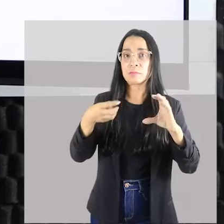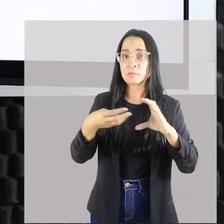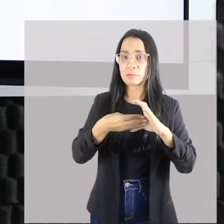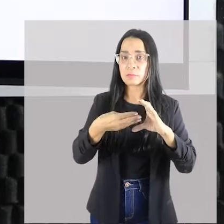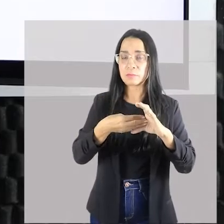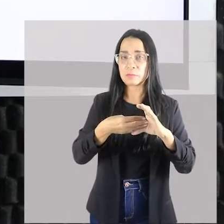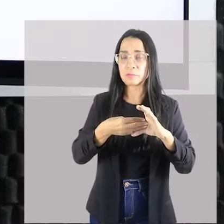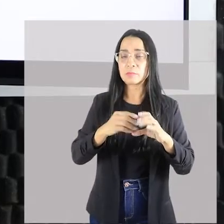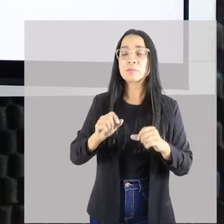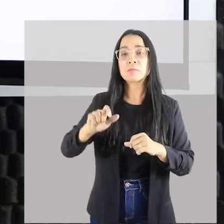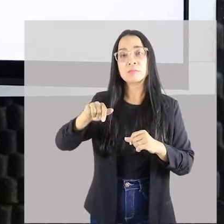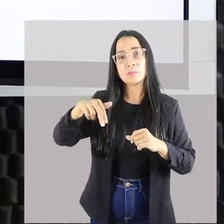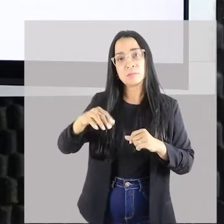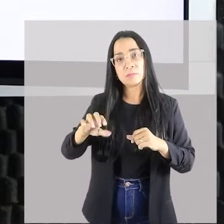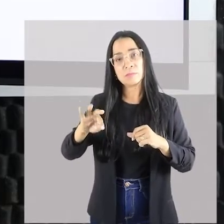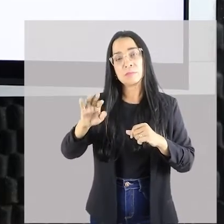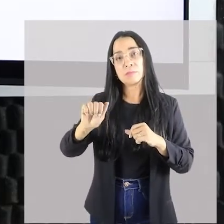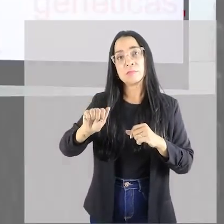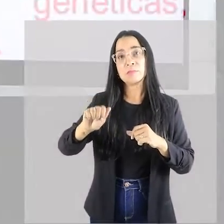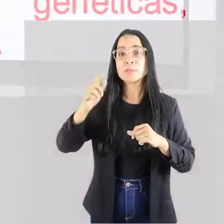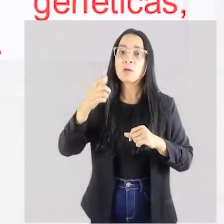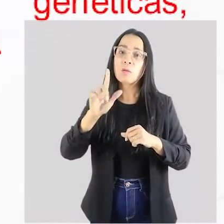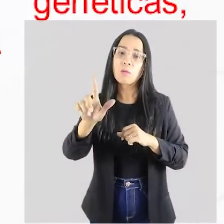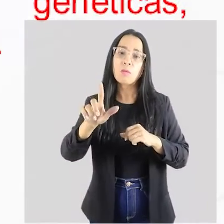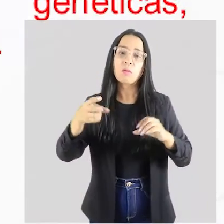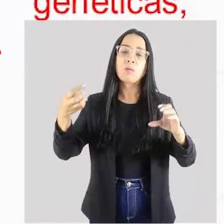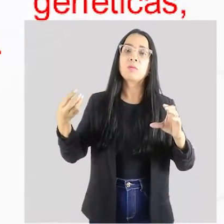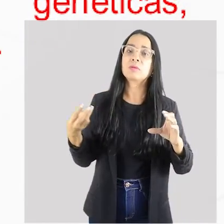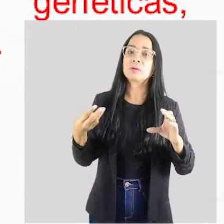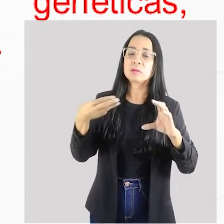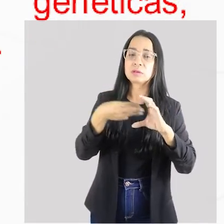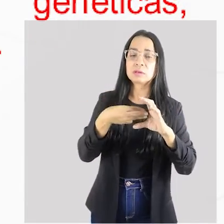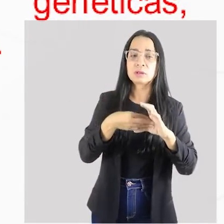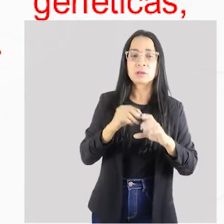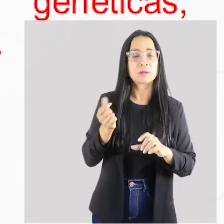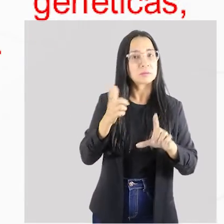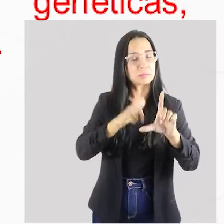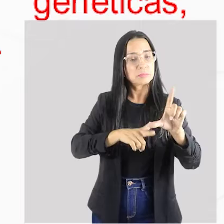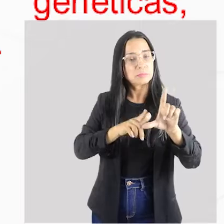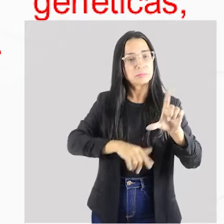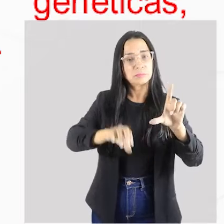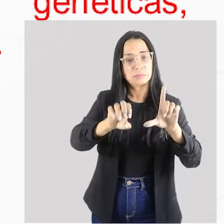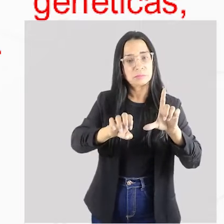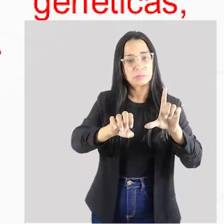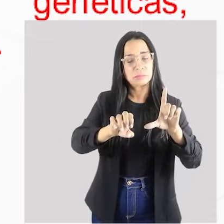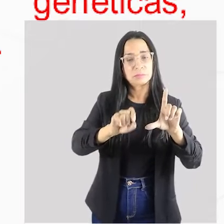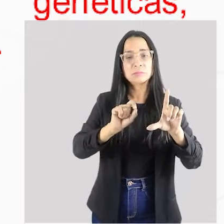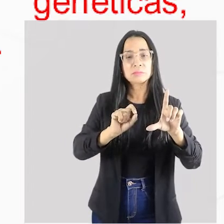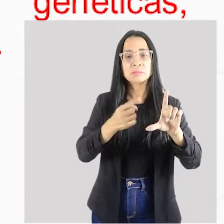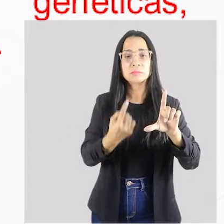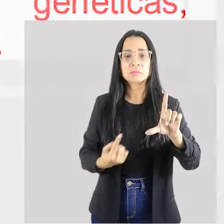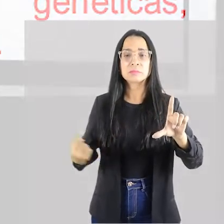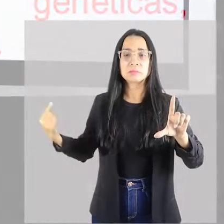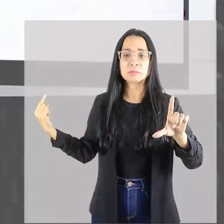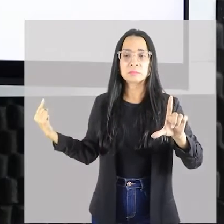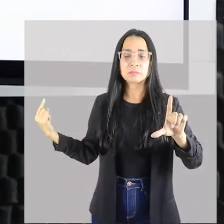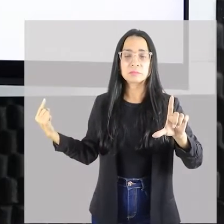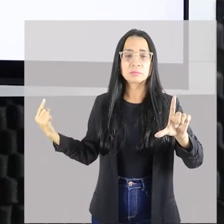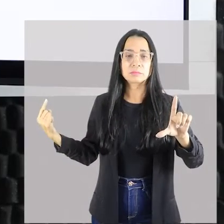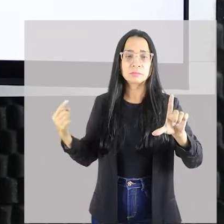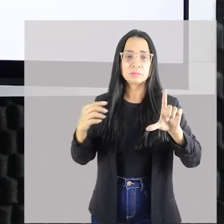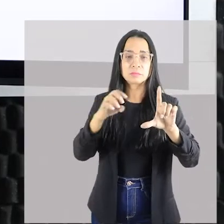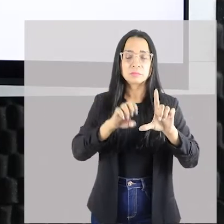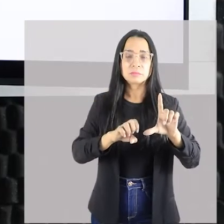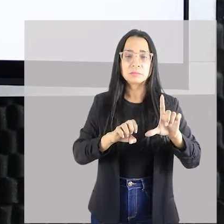Tanto nos gametas quanto nas suas outras células. E a letra E, que é o que a gente vai marcar, que fala o seguinte... resultam em